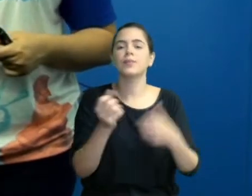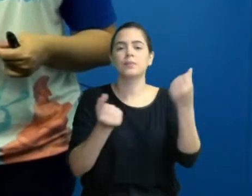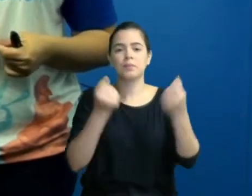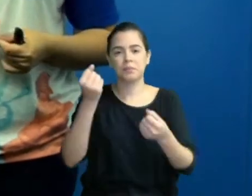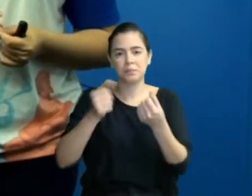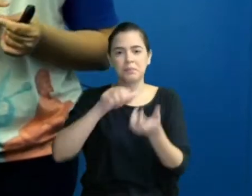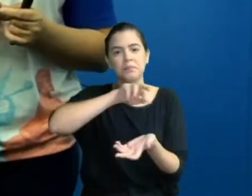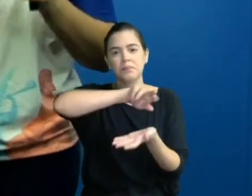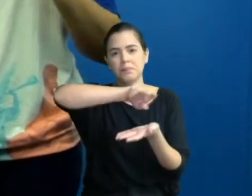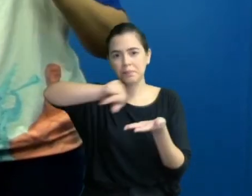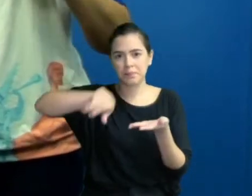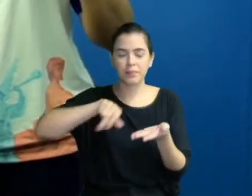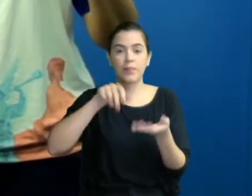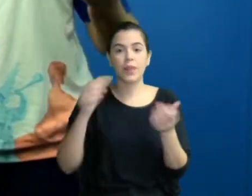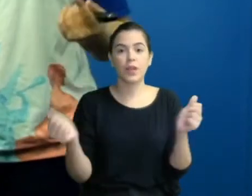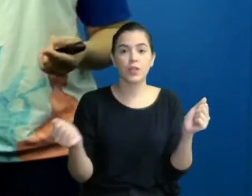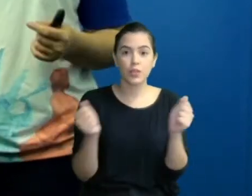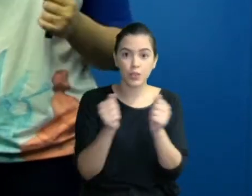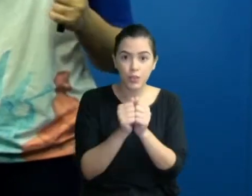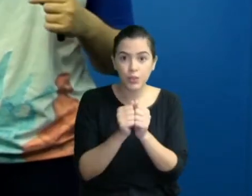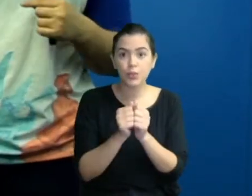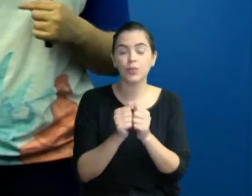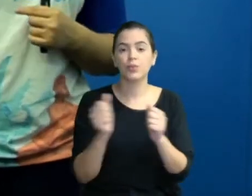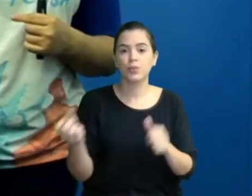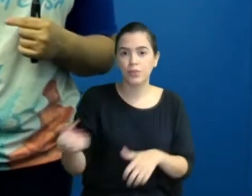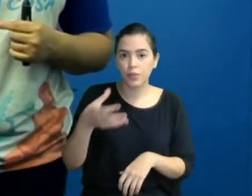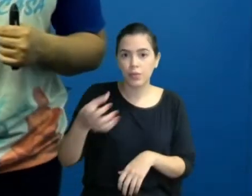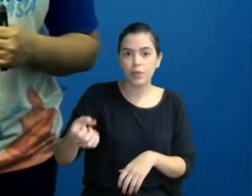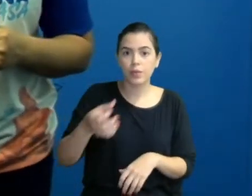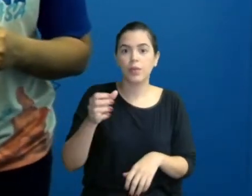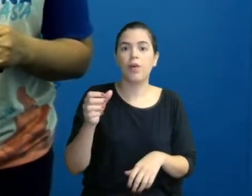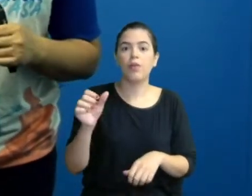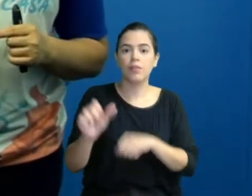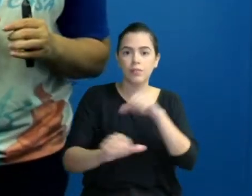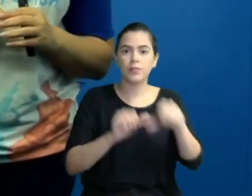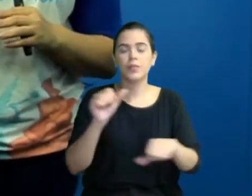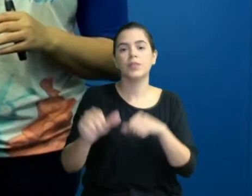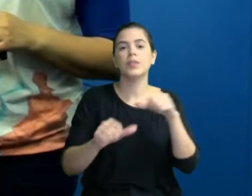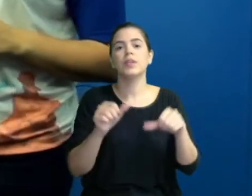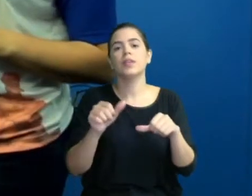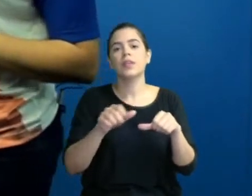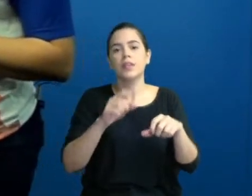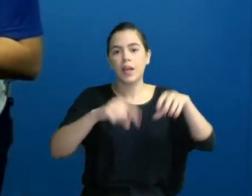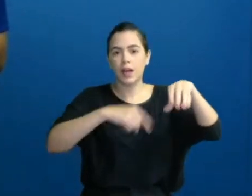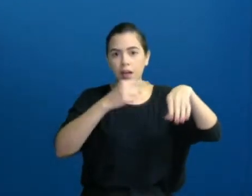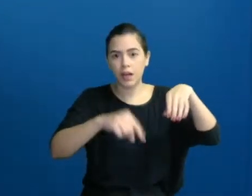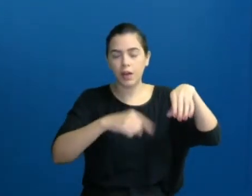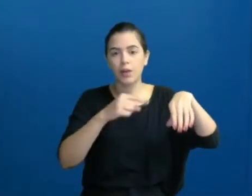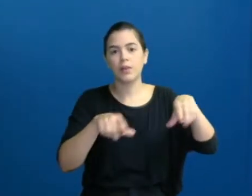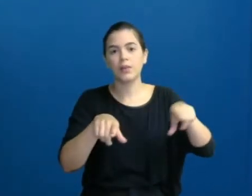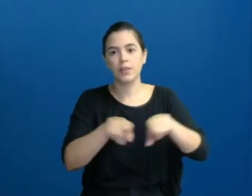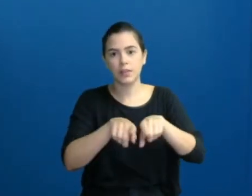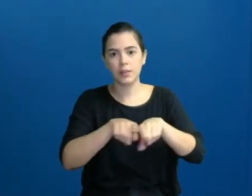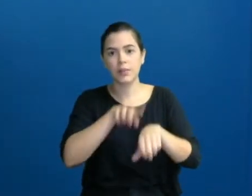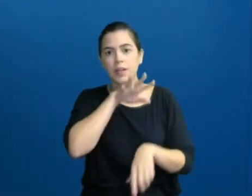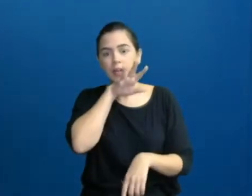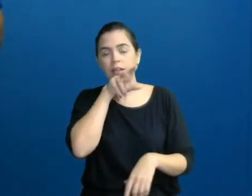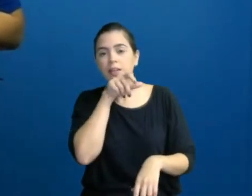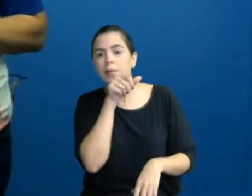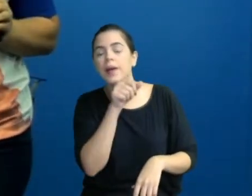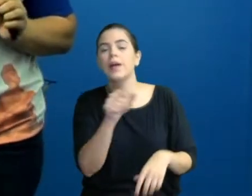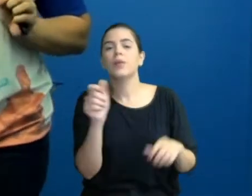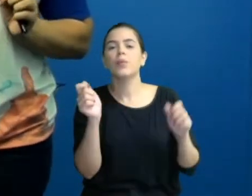de transporte. E junto com a invenção da roda e a domesticação de animais, a gente pode ver como nesse exemplo aqui, ó,